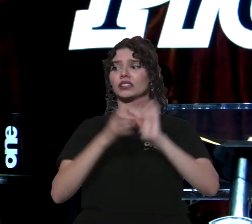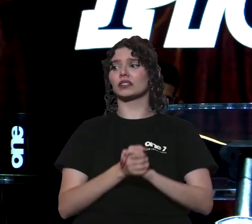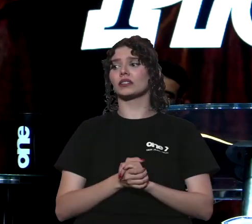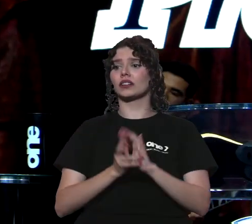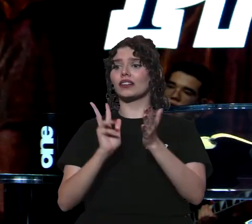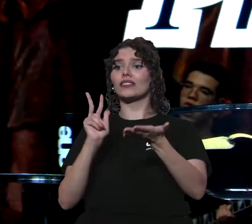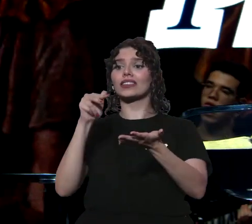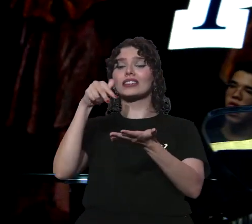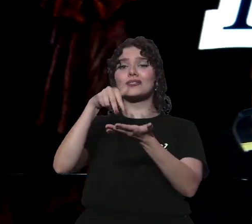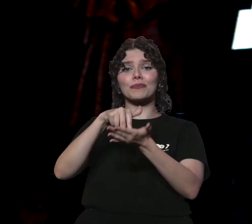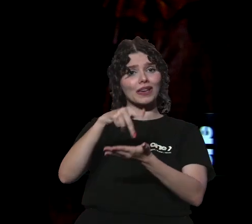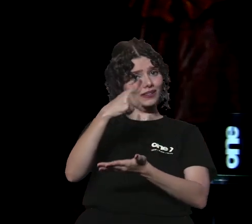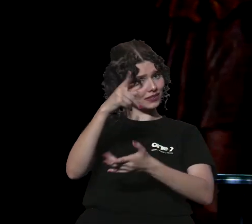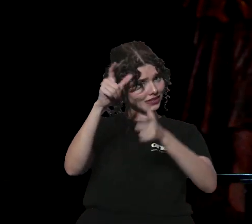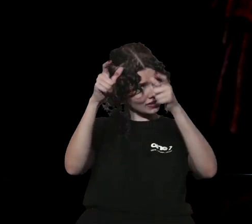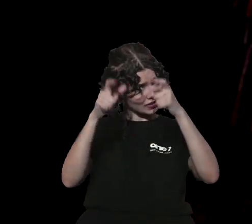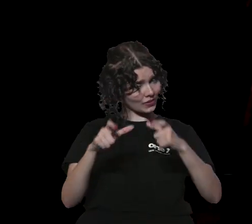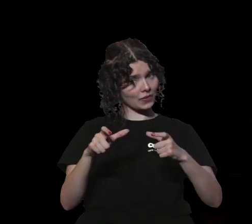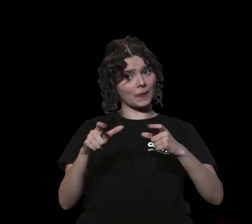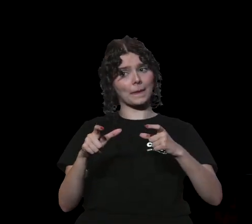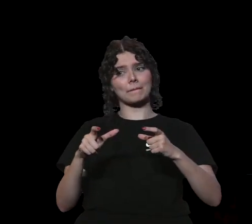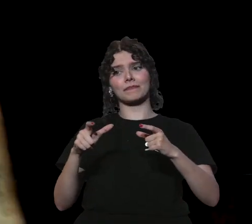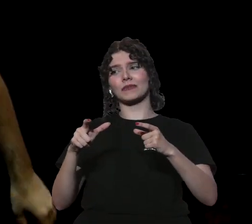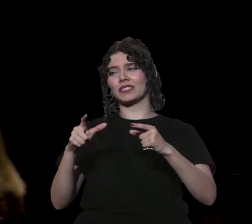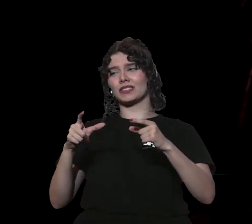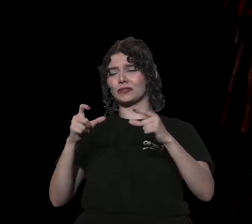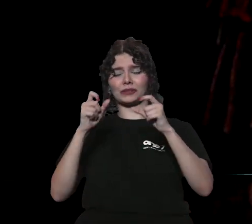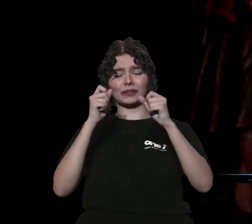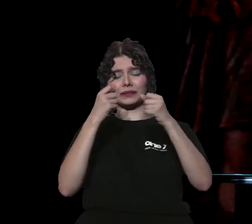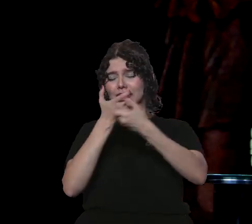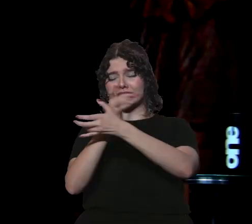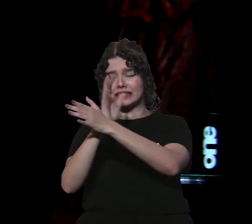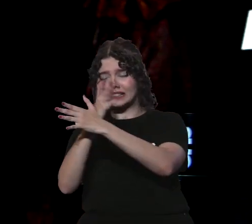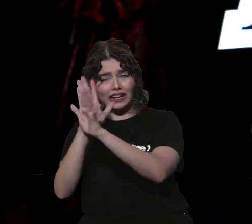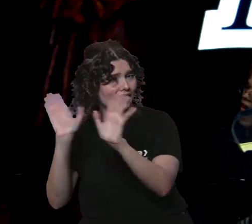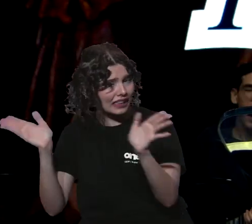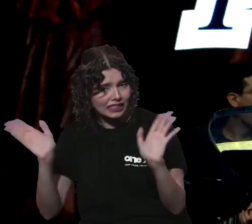Fica de pé no seu lugar, não se distrai.